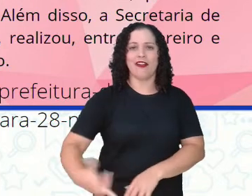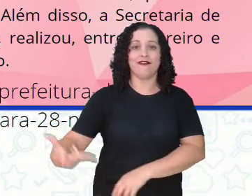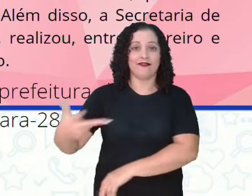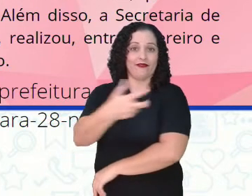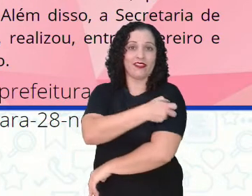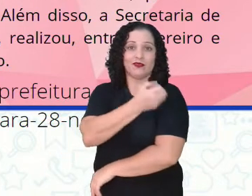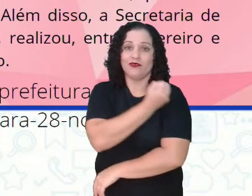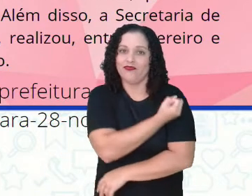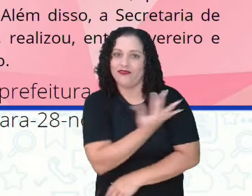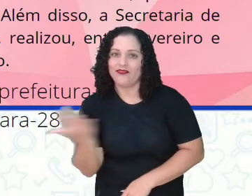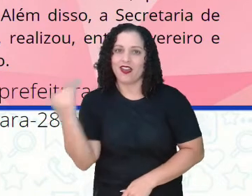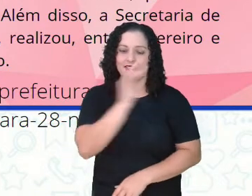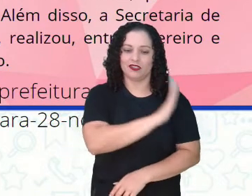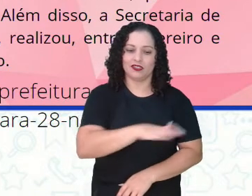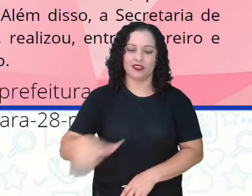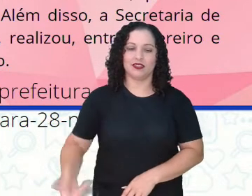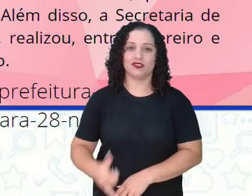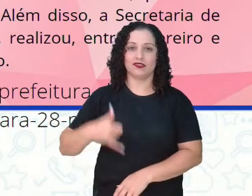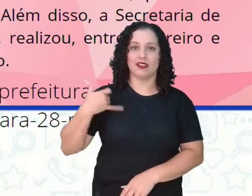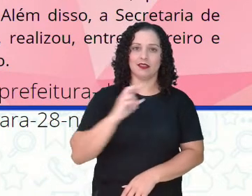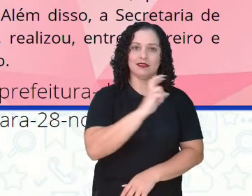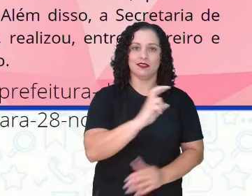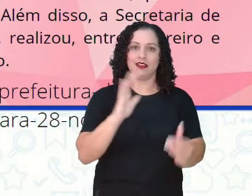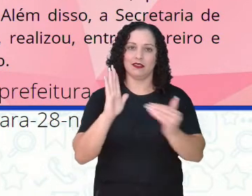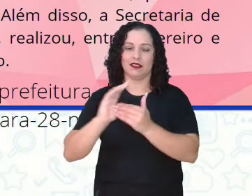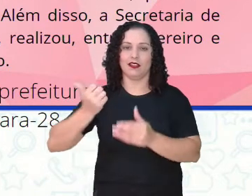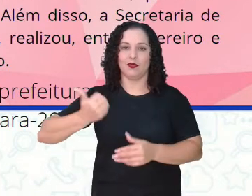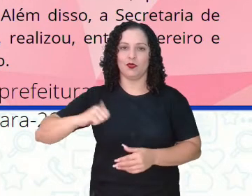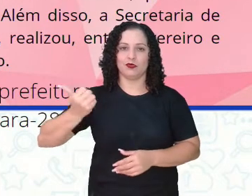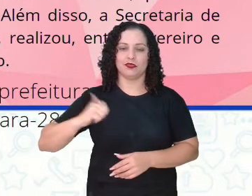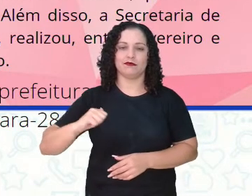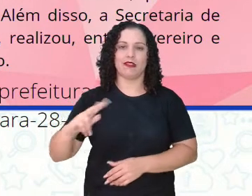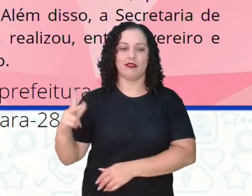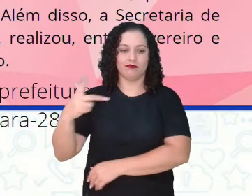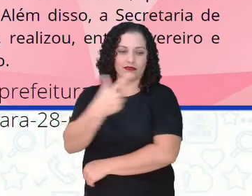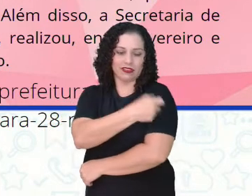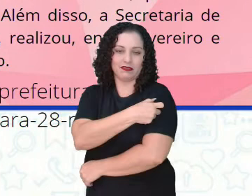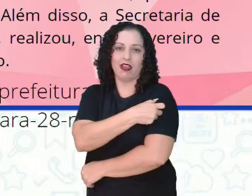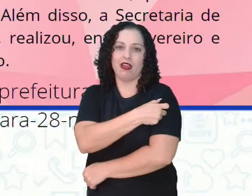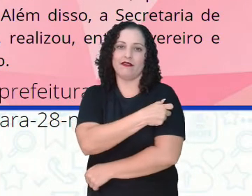98.152 crianças entre 5 e 11 anos contra a Covid-19, o que representa aí